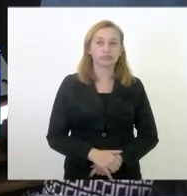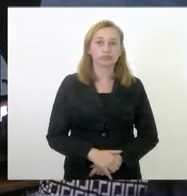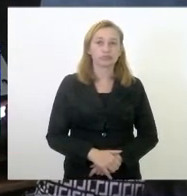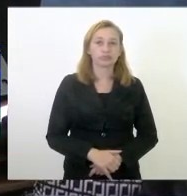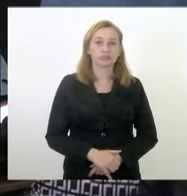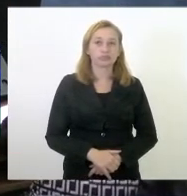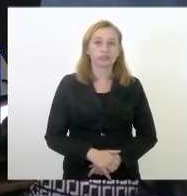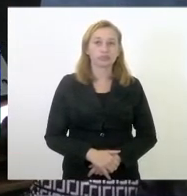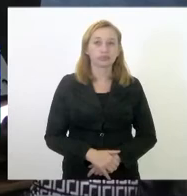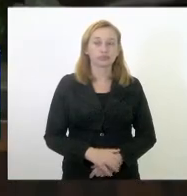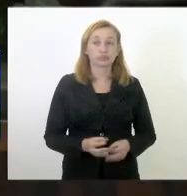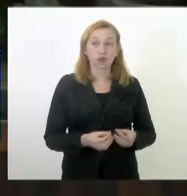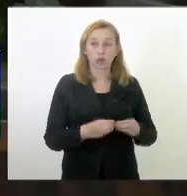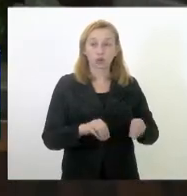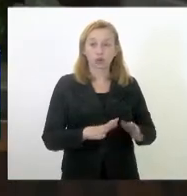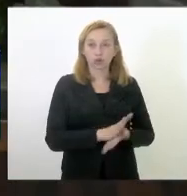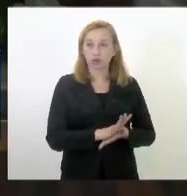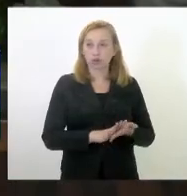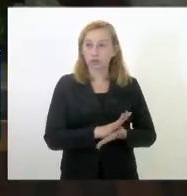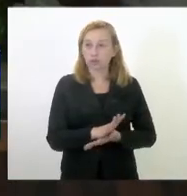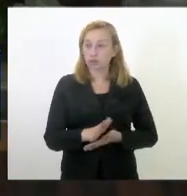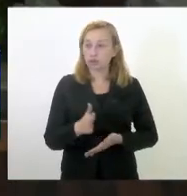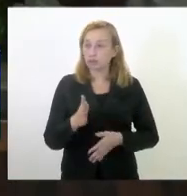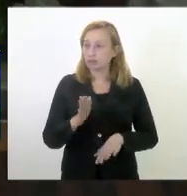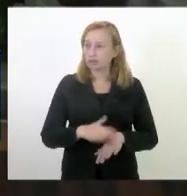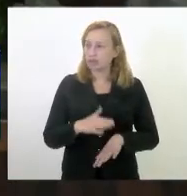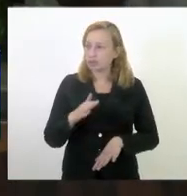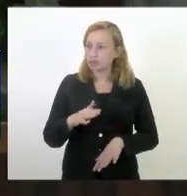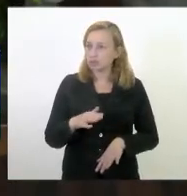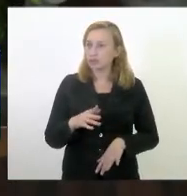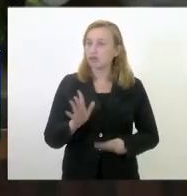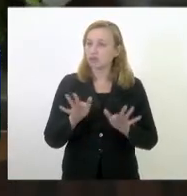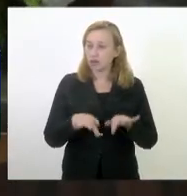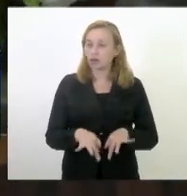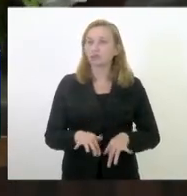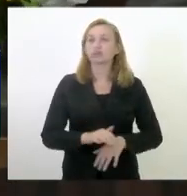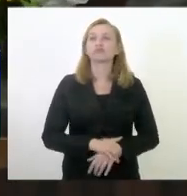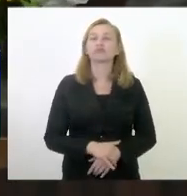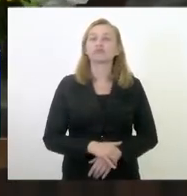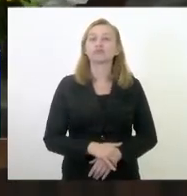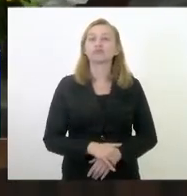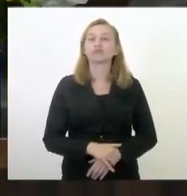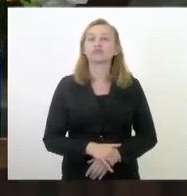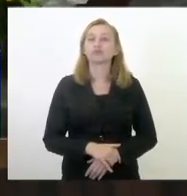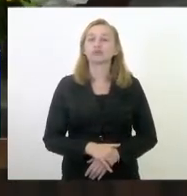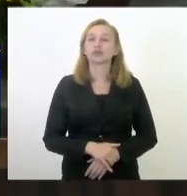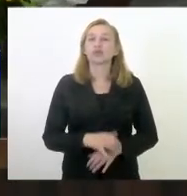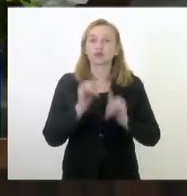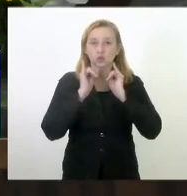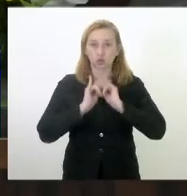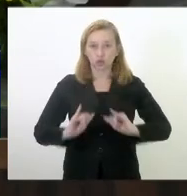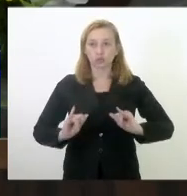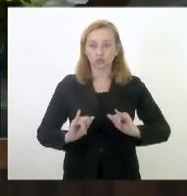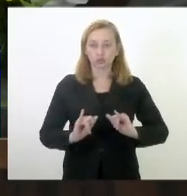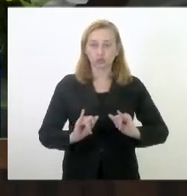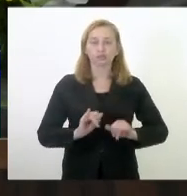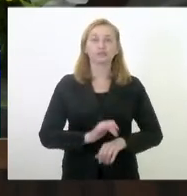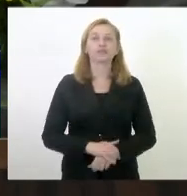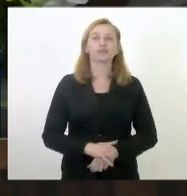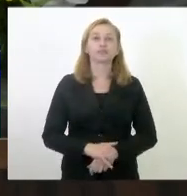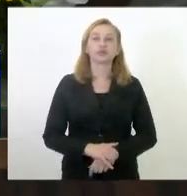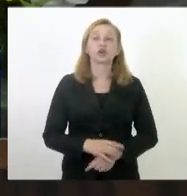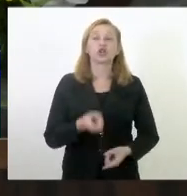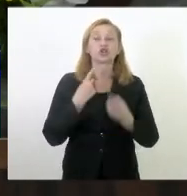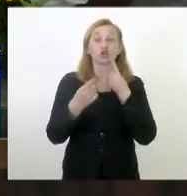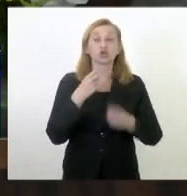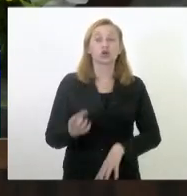Sem prejuízo de termos mais autores até o final da presente sessão, anuncio. Em regime de urgência,